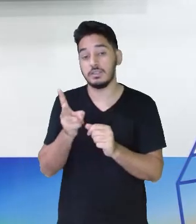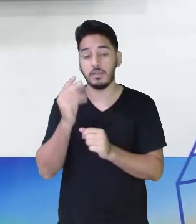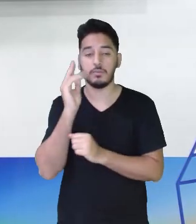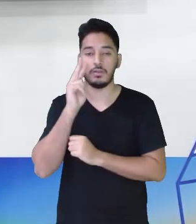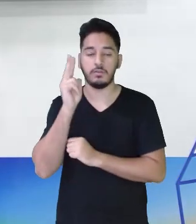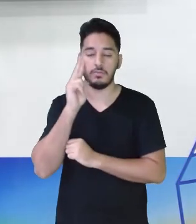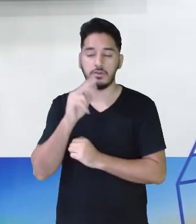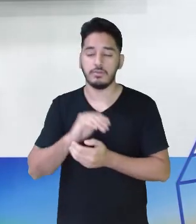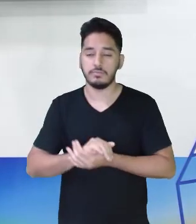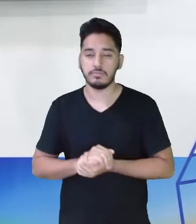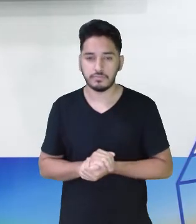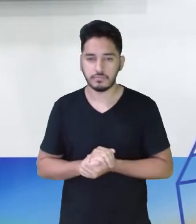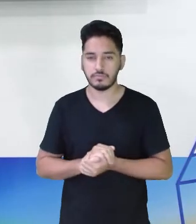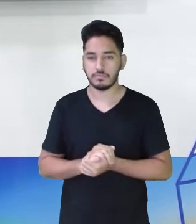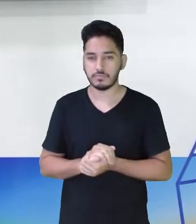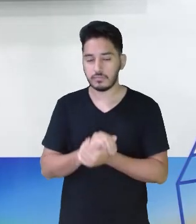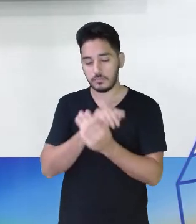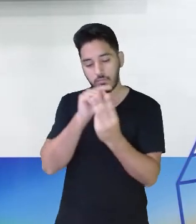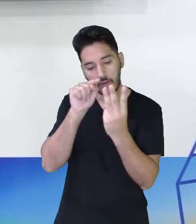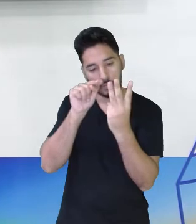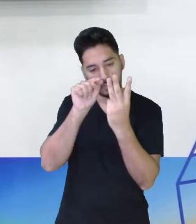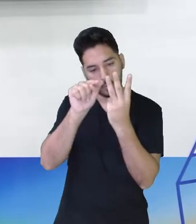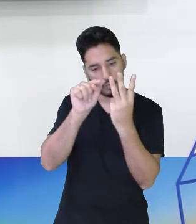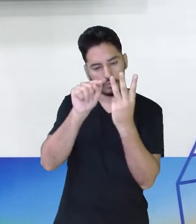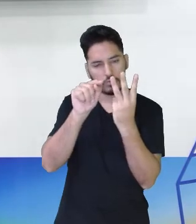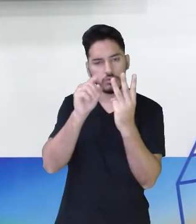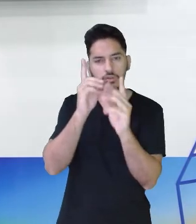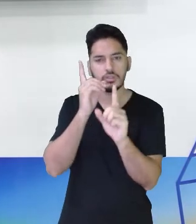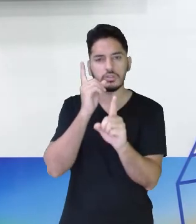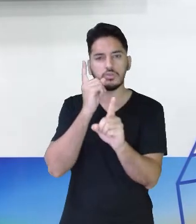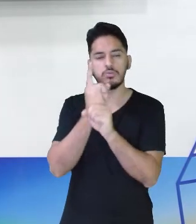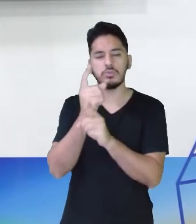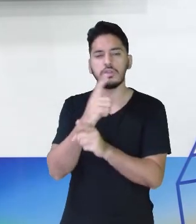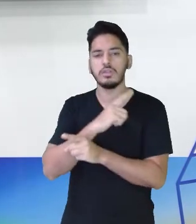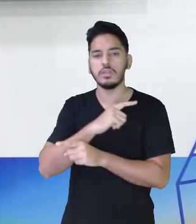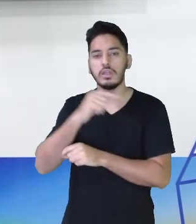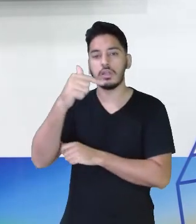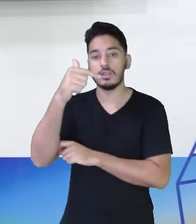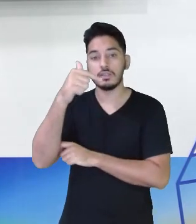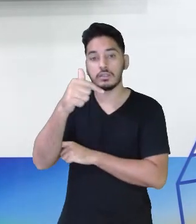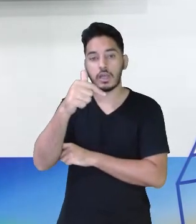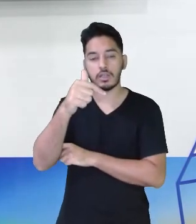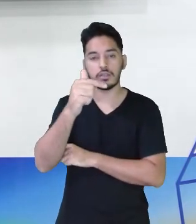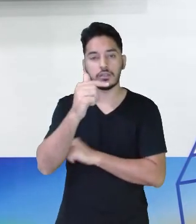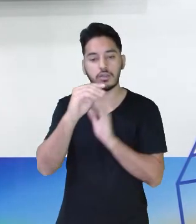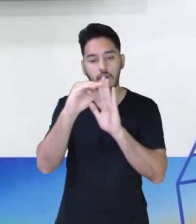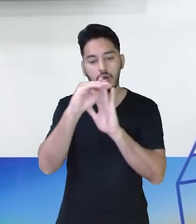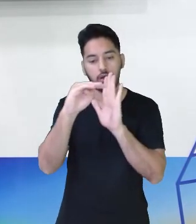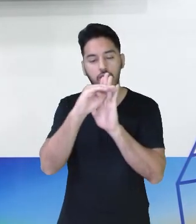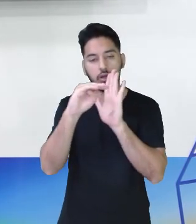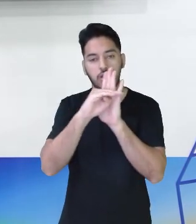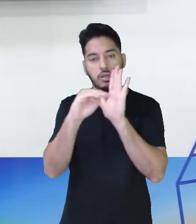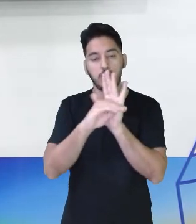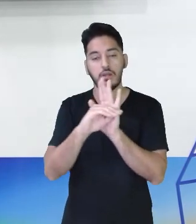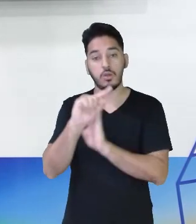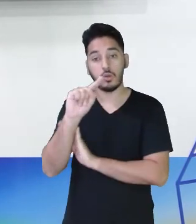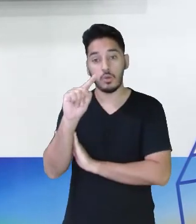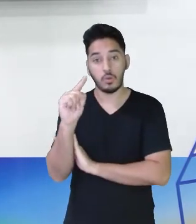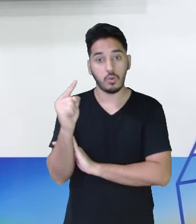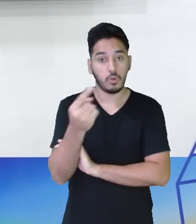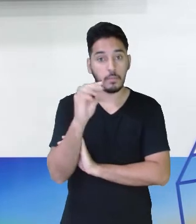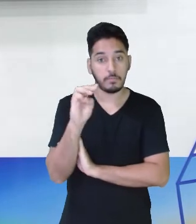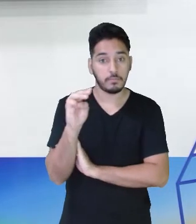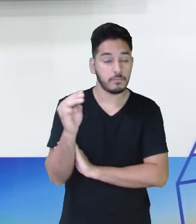consideração. Pontuei e descobri que ele tem 7 ordens. Esse número, 1,5 milhão,